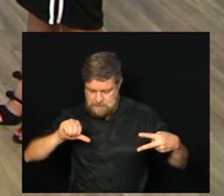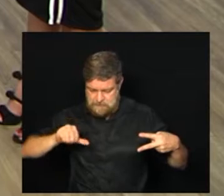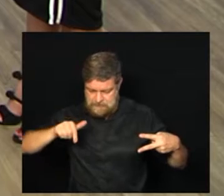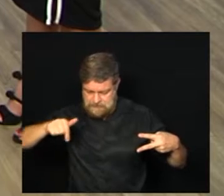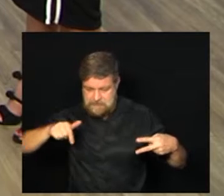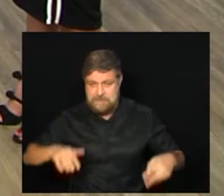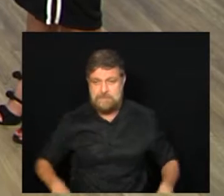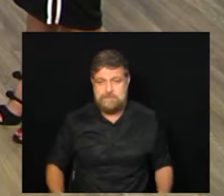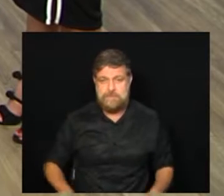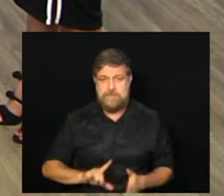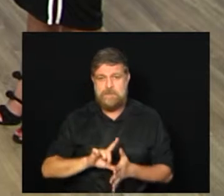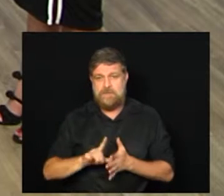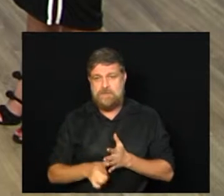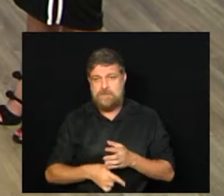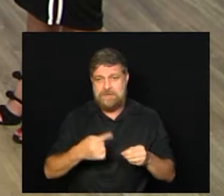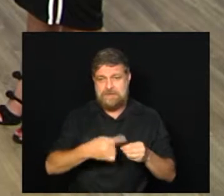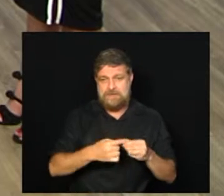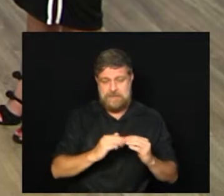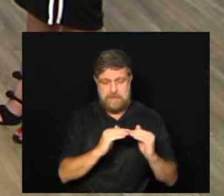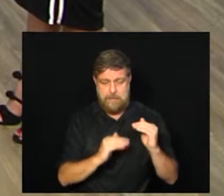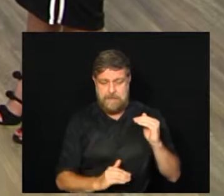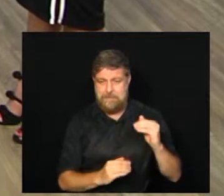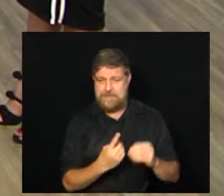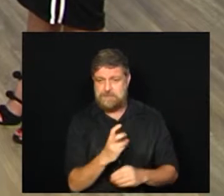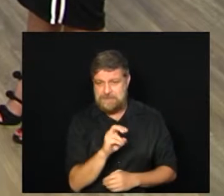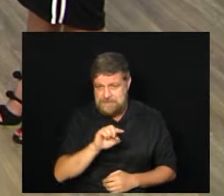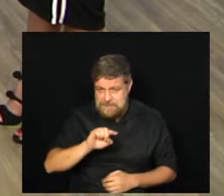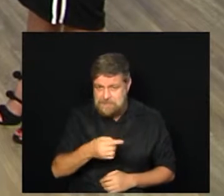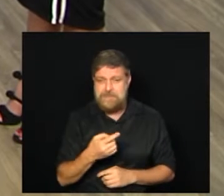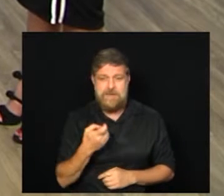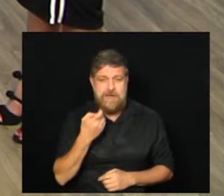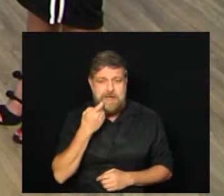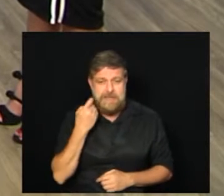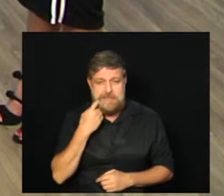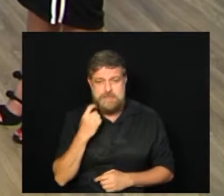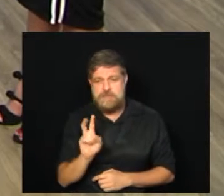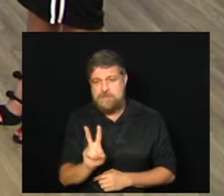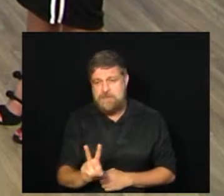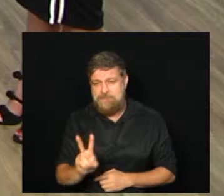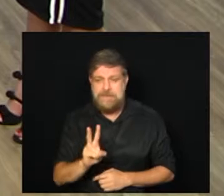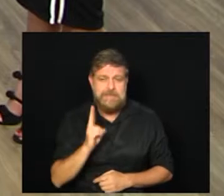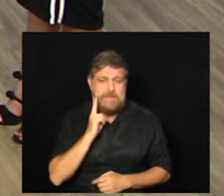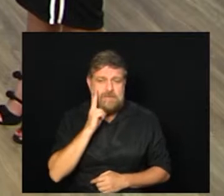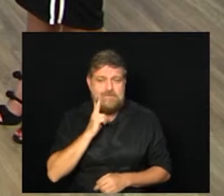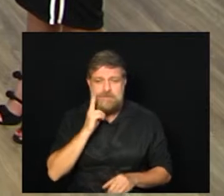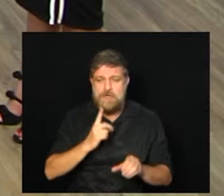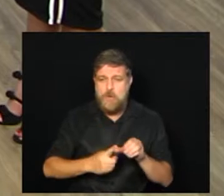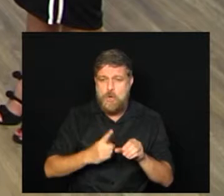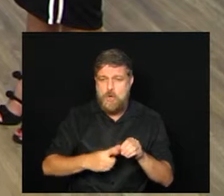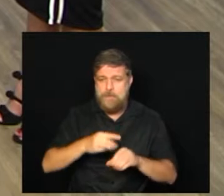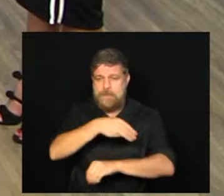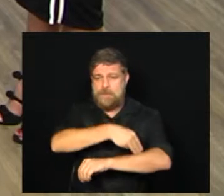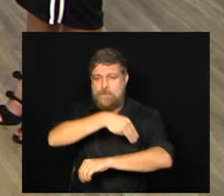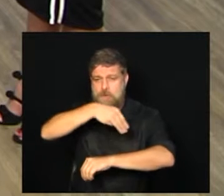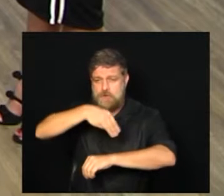15.597. Depois, municípios com menos de 15 mil são Itatiba, Valinhos, Vinhedo, Cosmópolis,